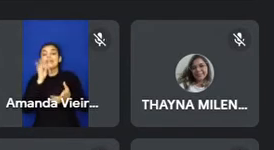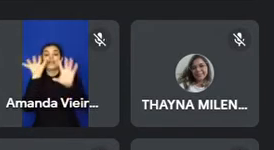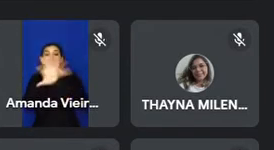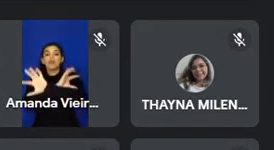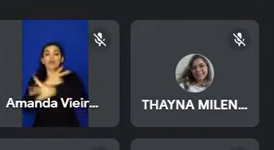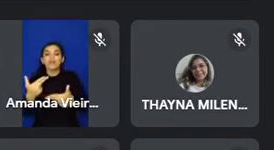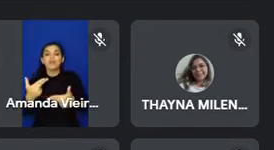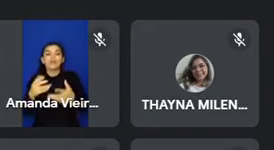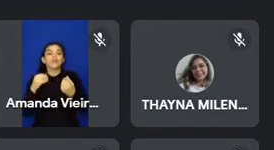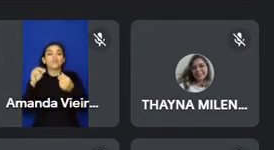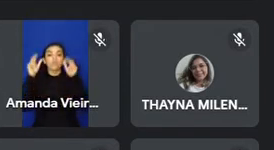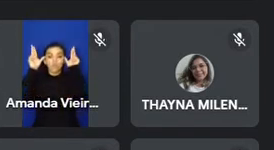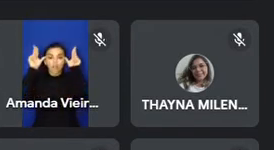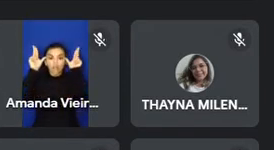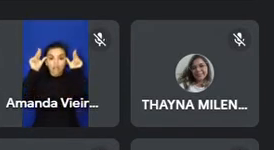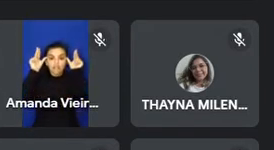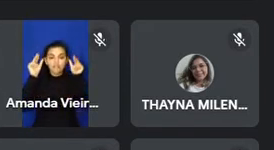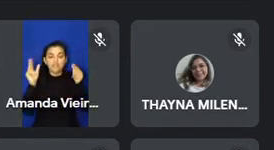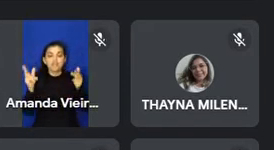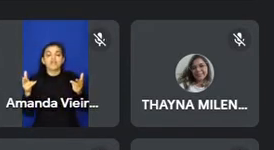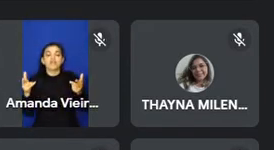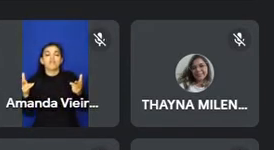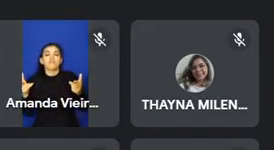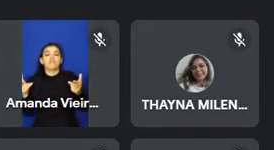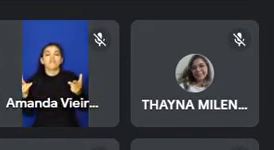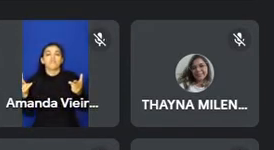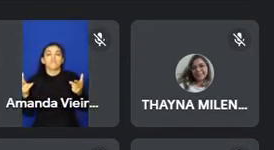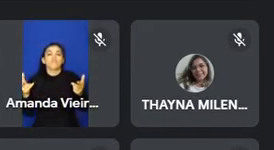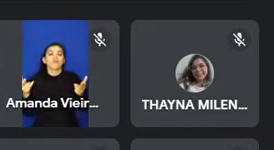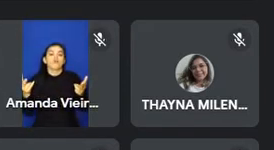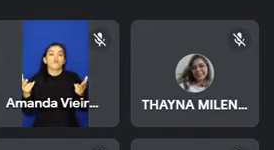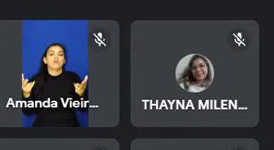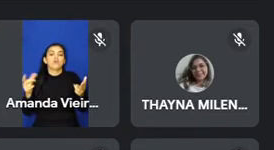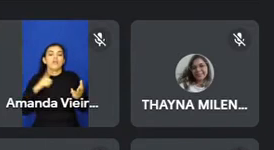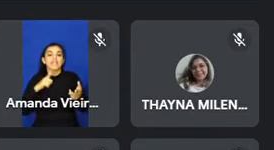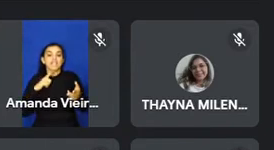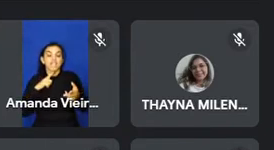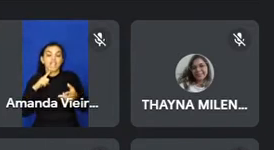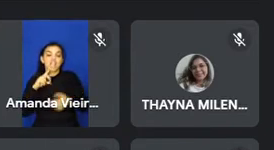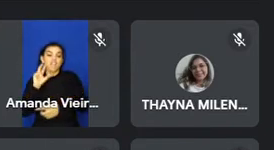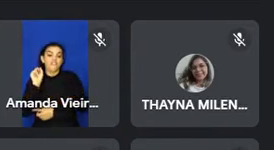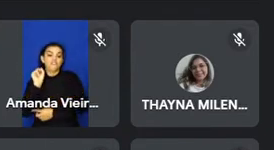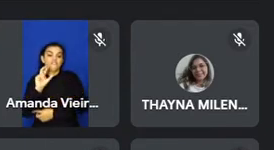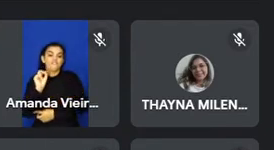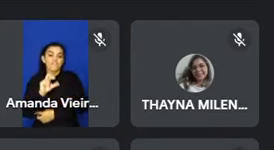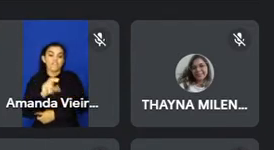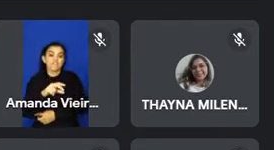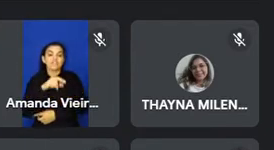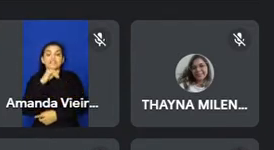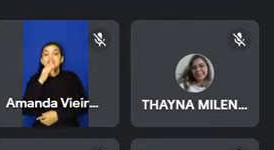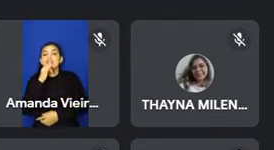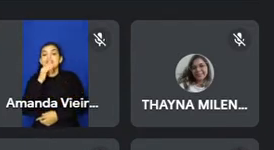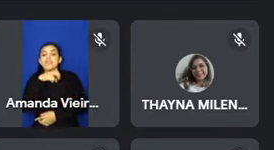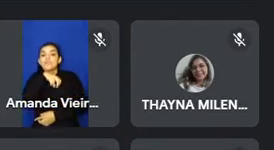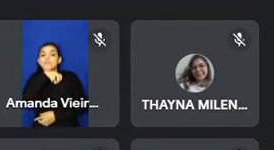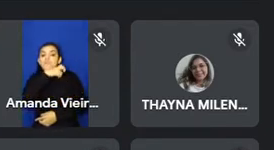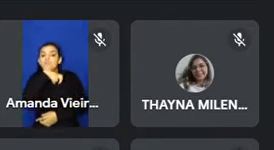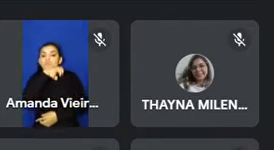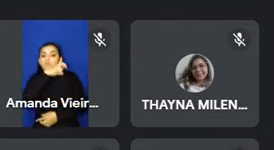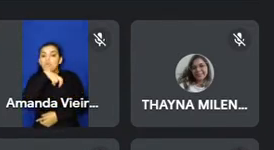Cavalos, principalmente. Então, o cavalo ele é injetado com o veneno de uma cobra, uma quantidade que não vai